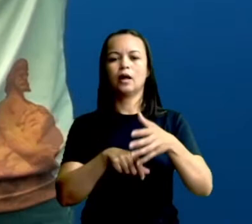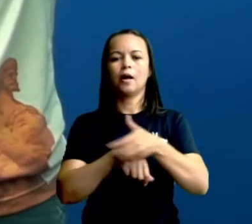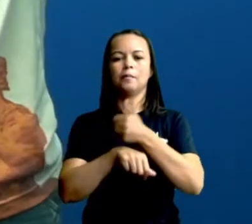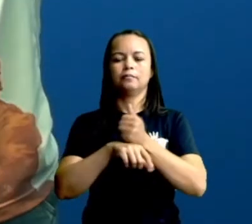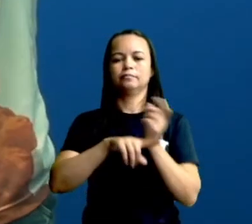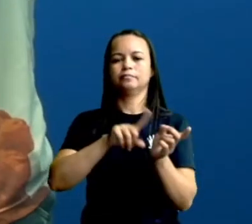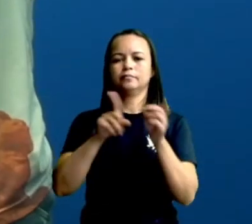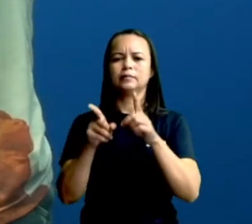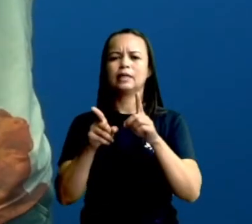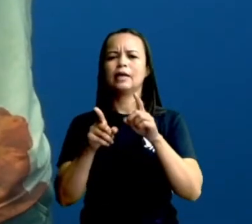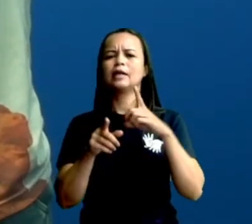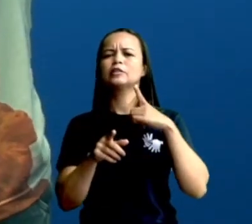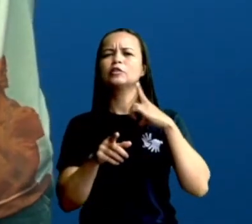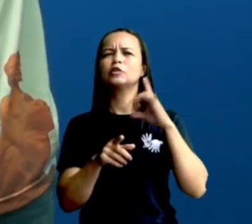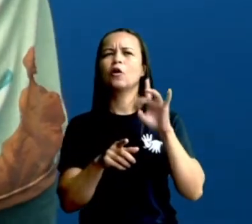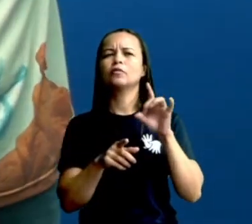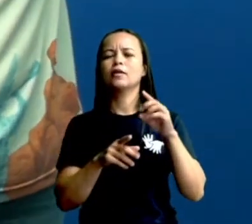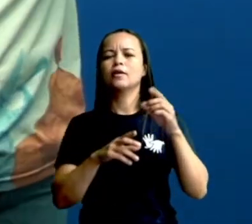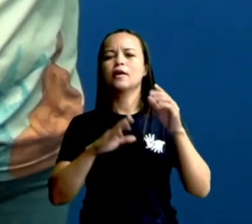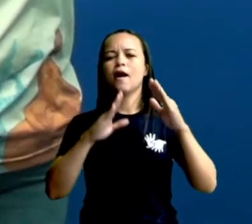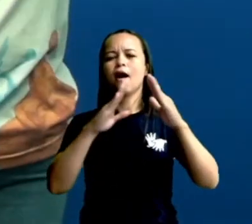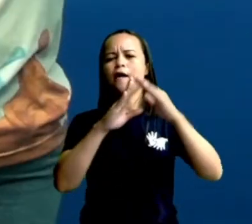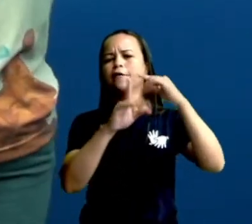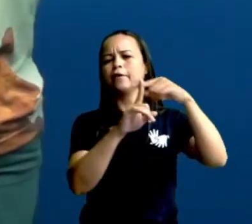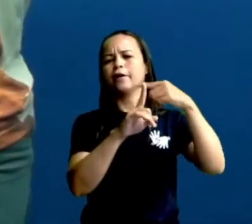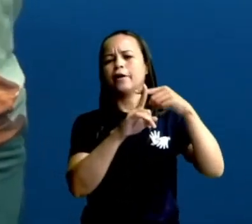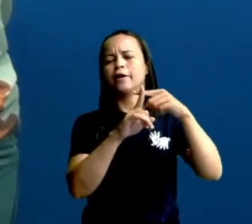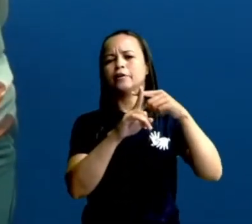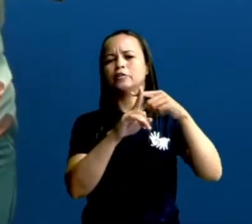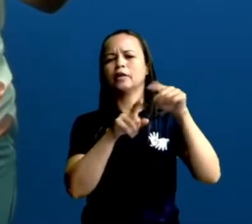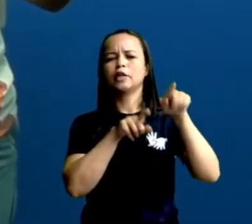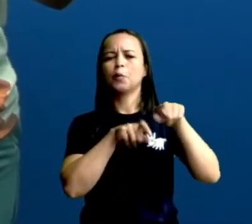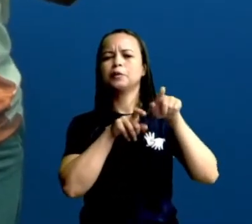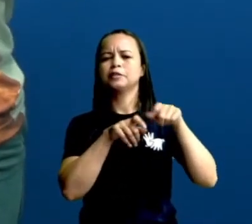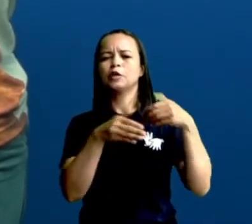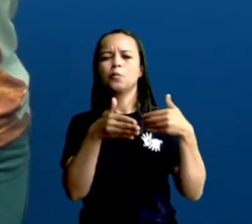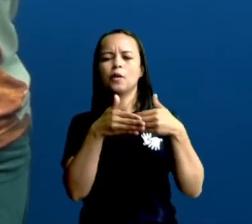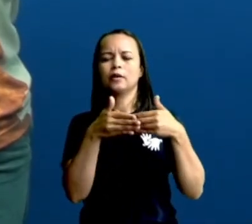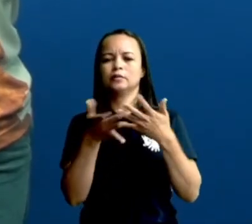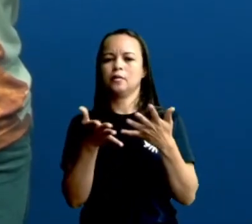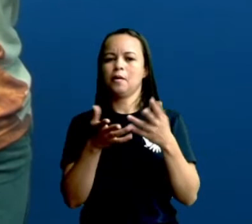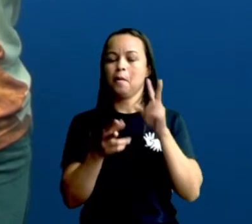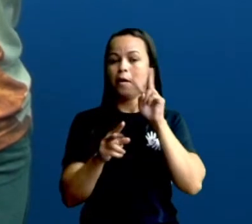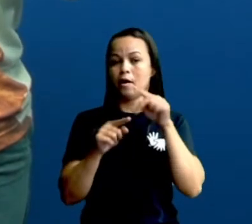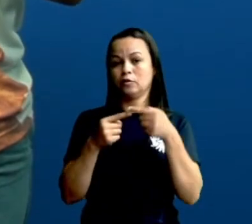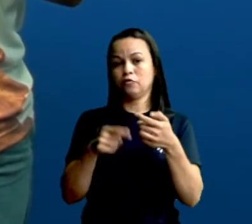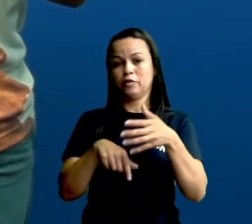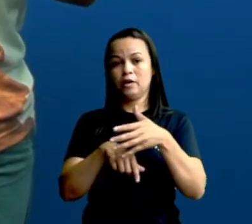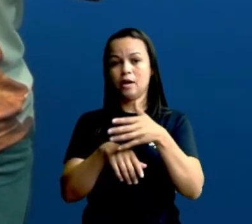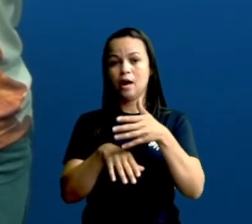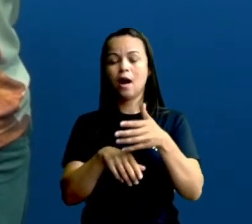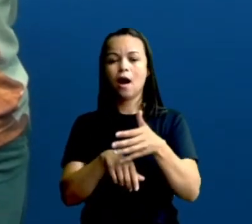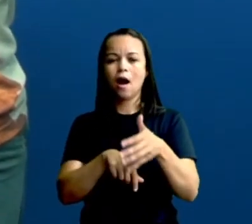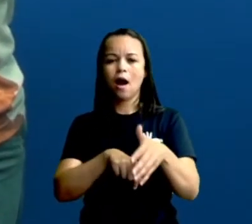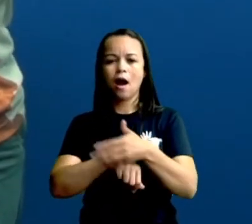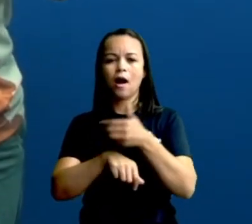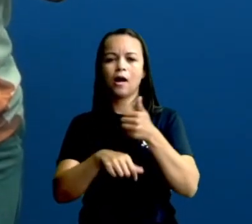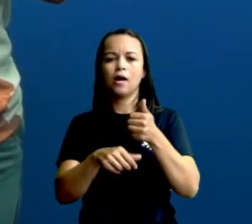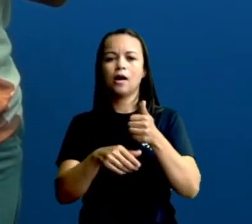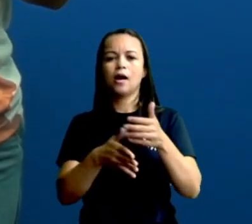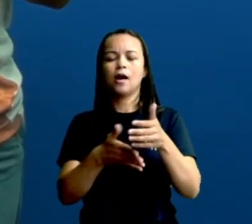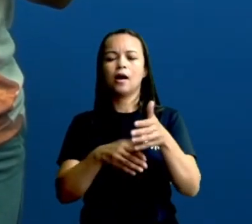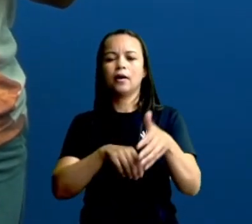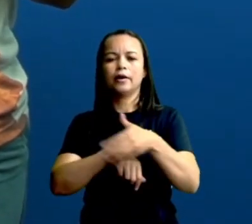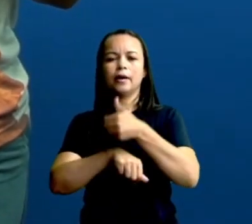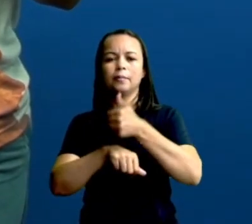só aquela igreja lá no final e tinha uns sítios perto. Mas você não via a praça construída ali no meio, você não via o comércio